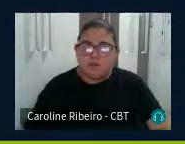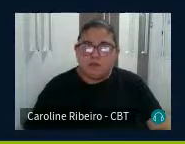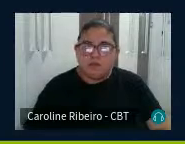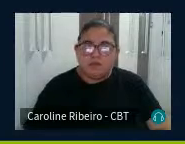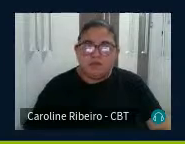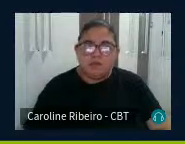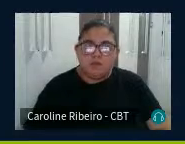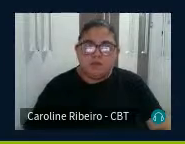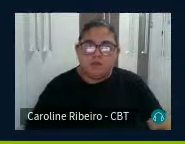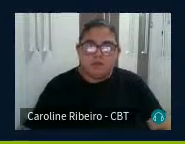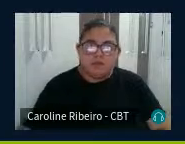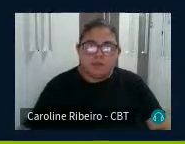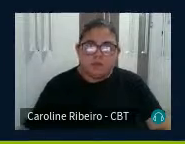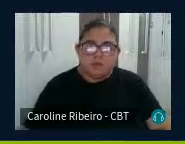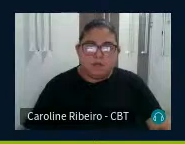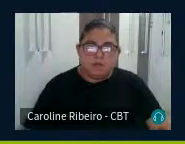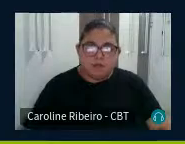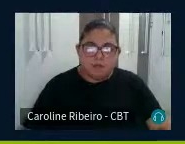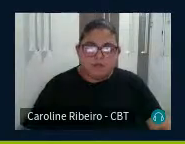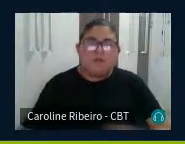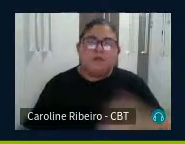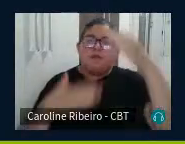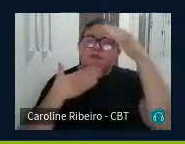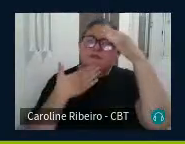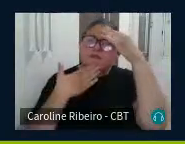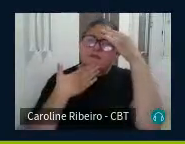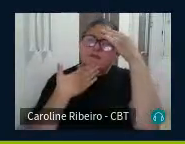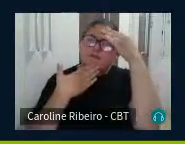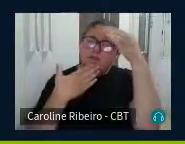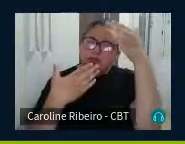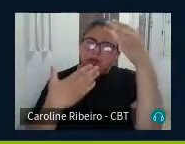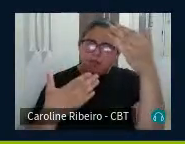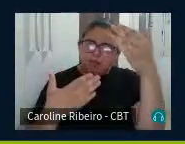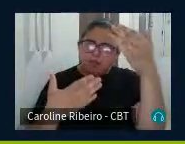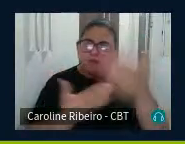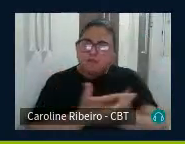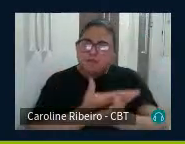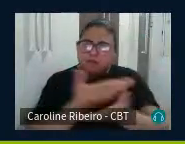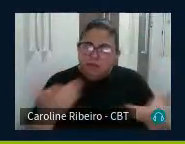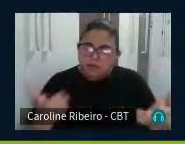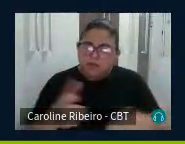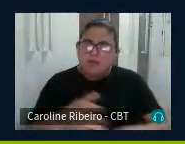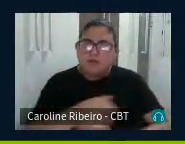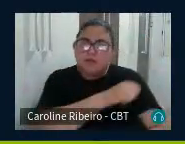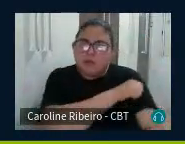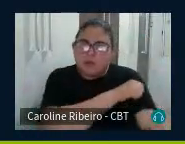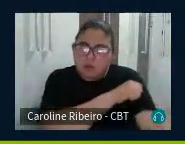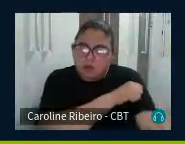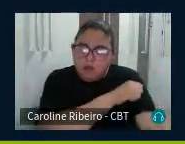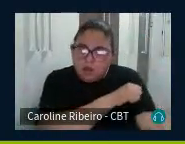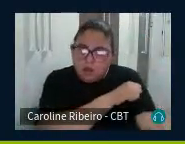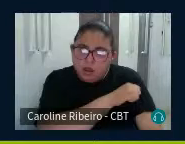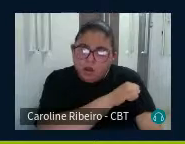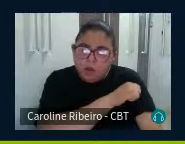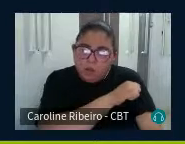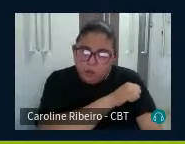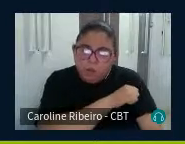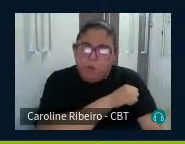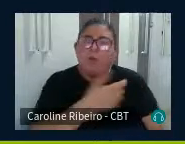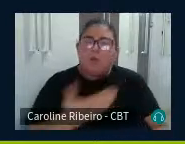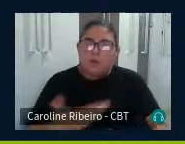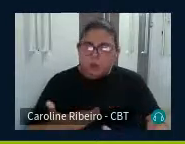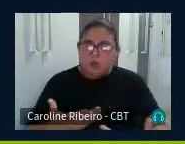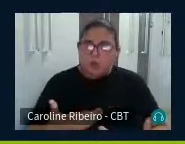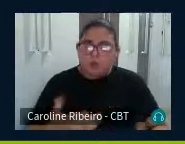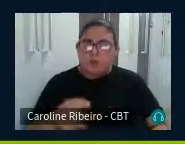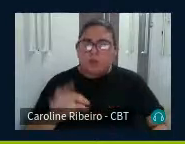Agora eu vou fazer um agradecimento especial aos nossos discentes que fazem parte da equipe do NAPNE. A